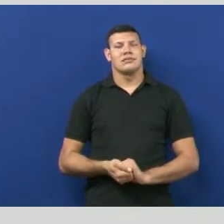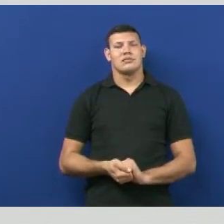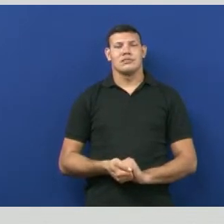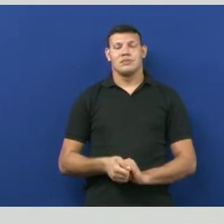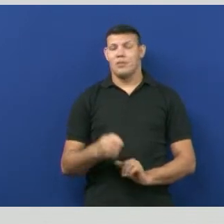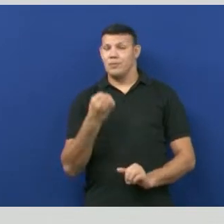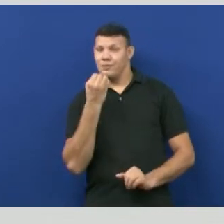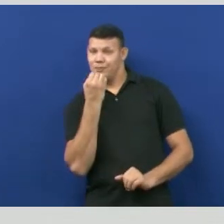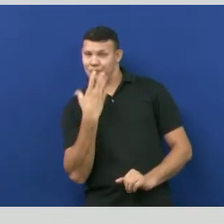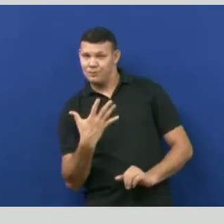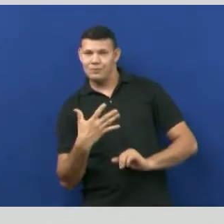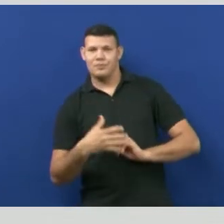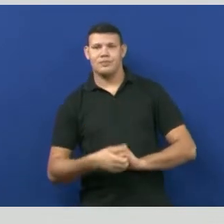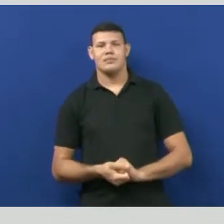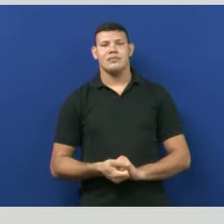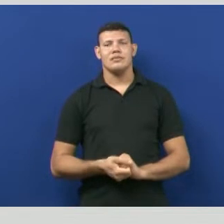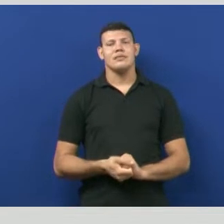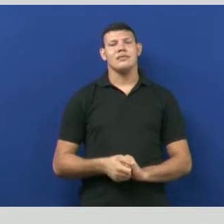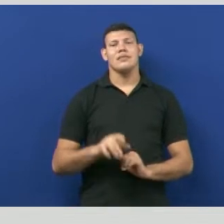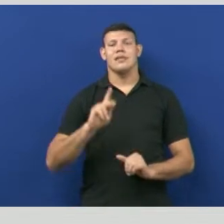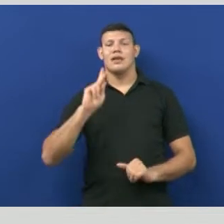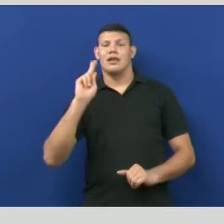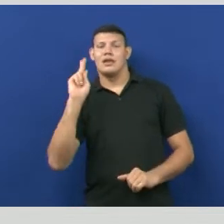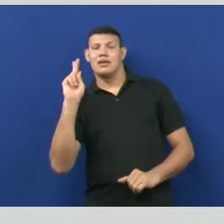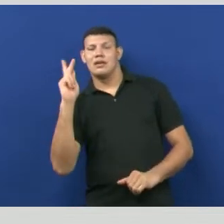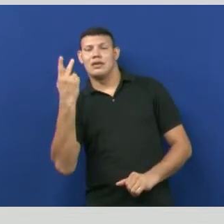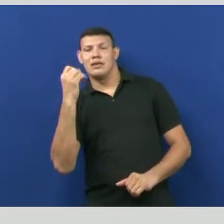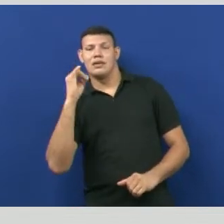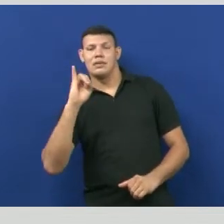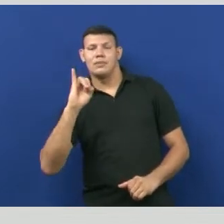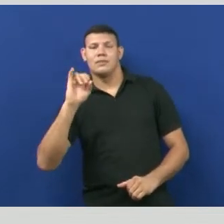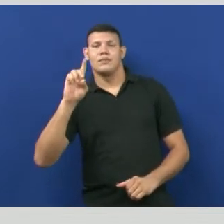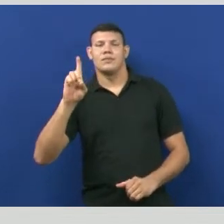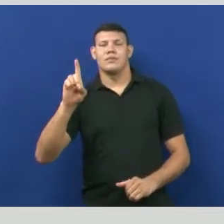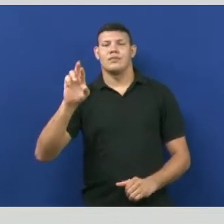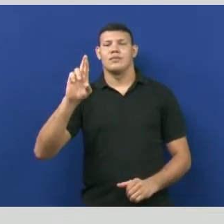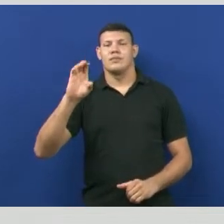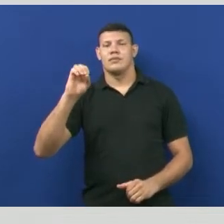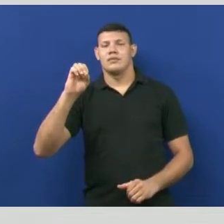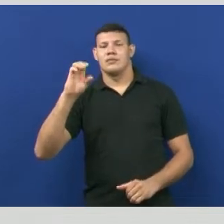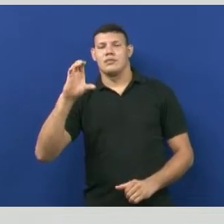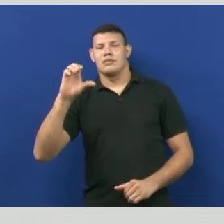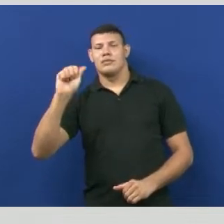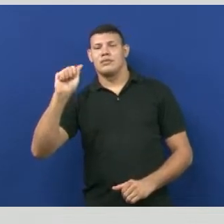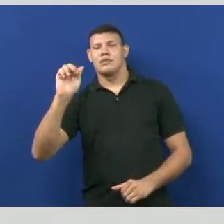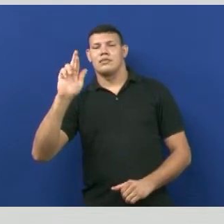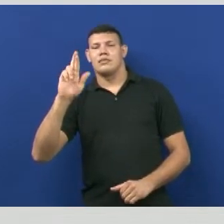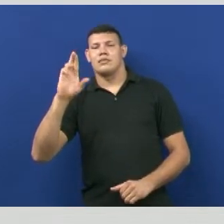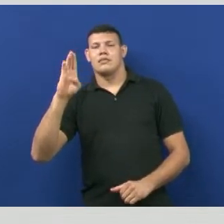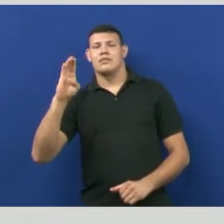Bom, os hidrocarbonetos, eles são muito encontrados no nosso